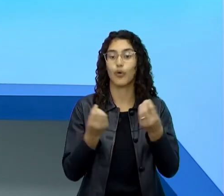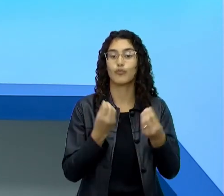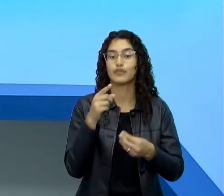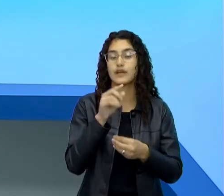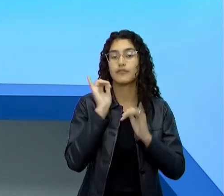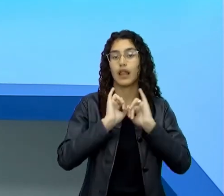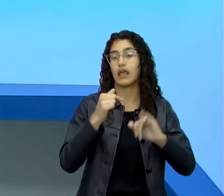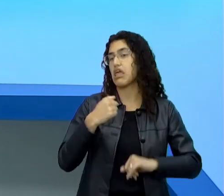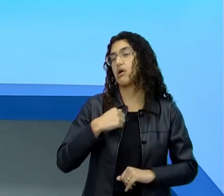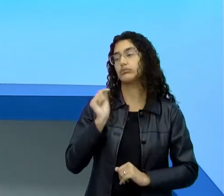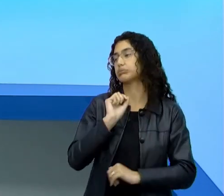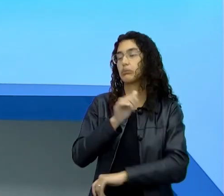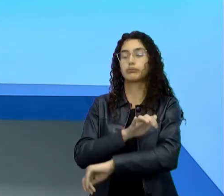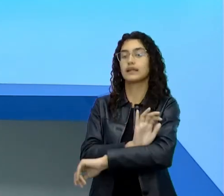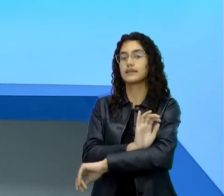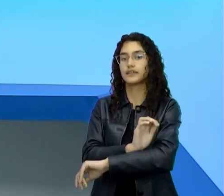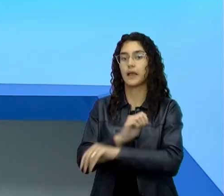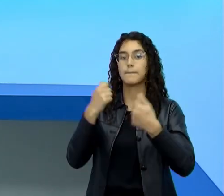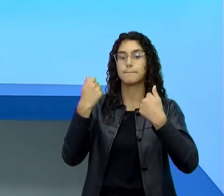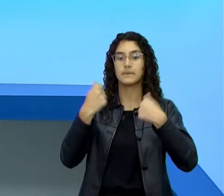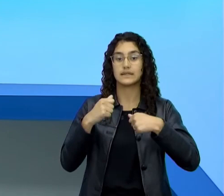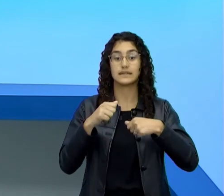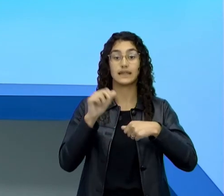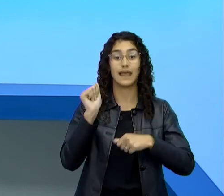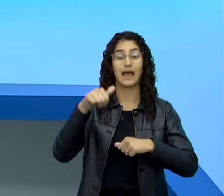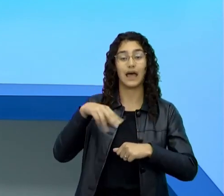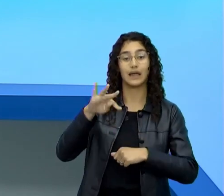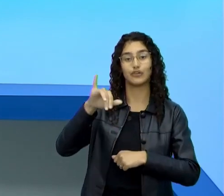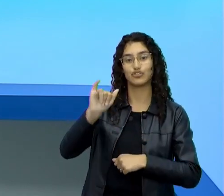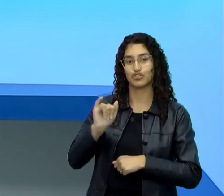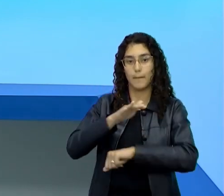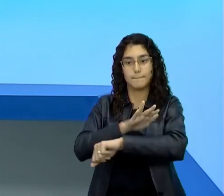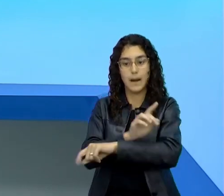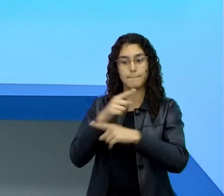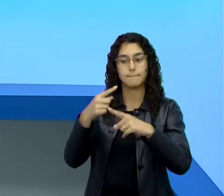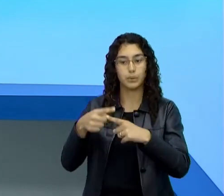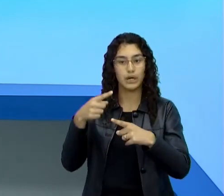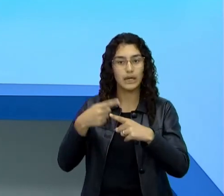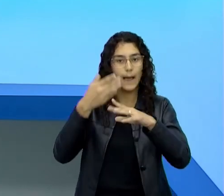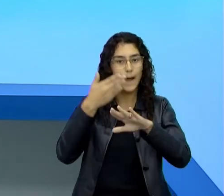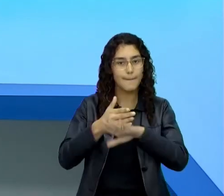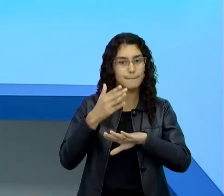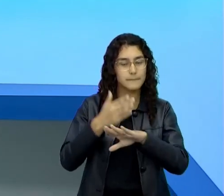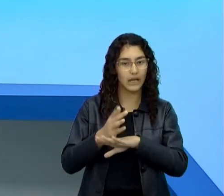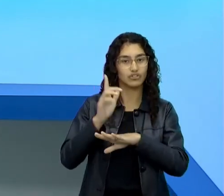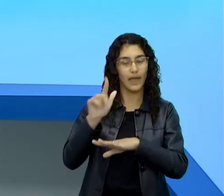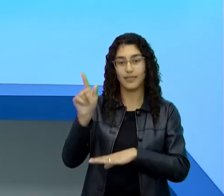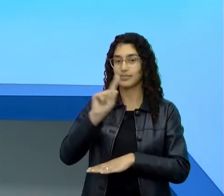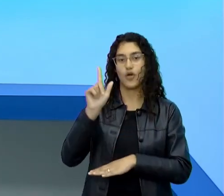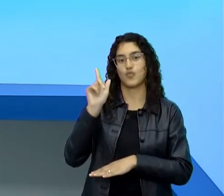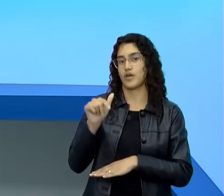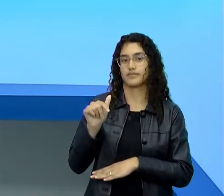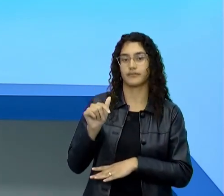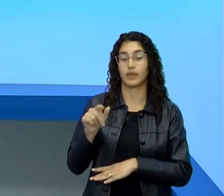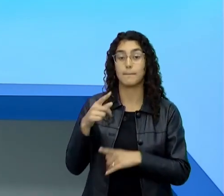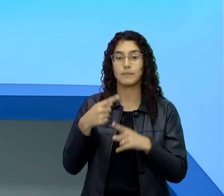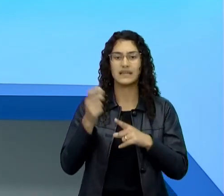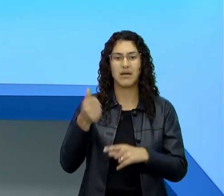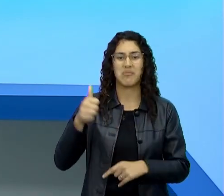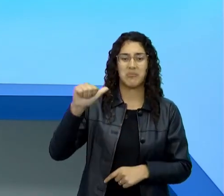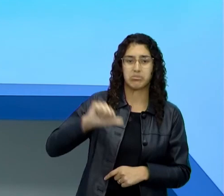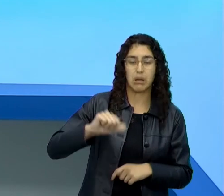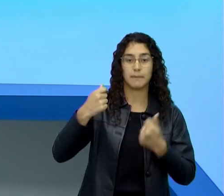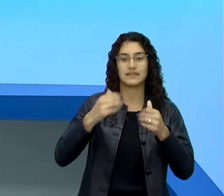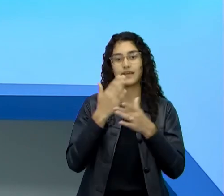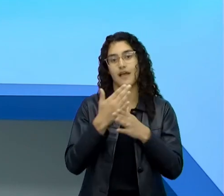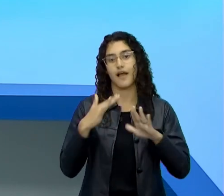só falar assim, eu não sou racista. Tem que ser antirracista. Você tem que ser antirracista porque a prática de não ser racista é ser antirracista. Porque se é uma coisa ruim, é preciso